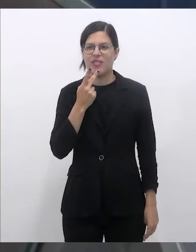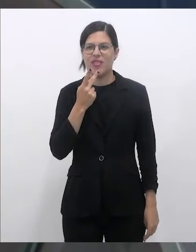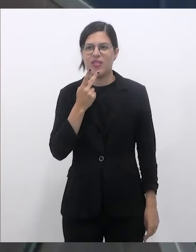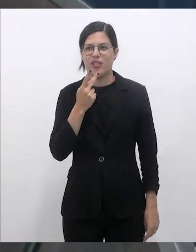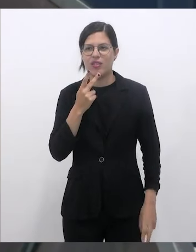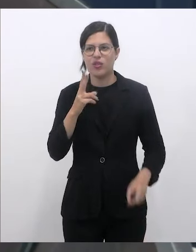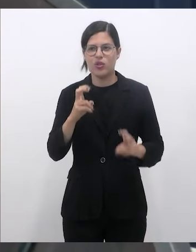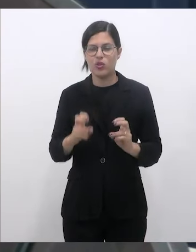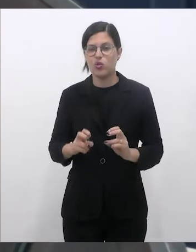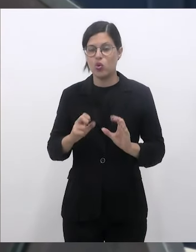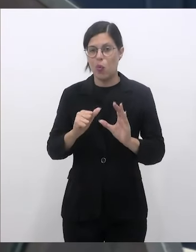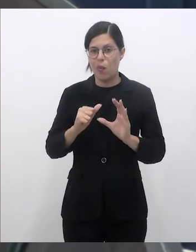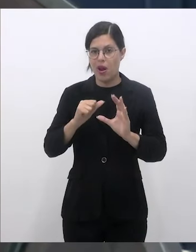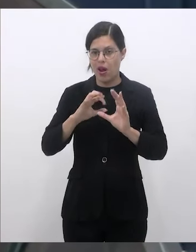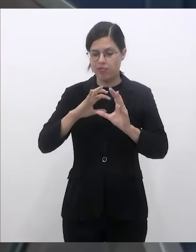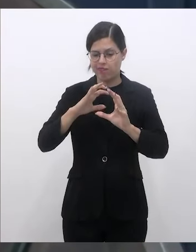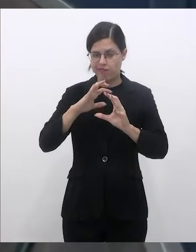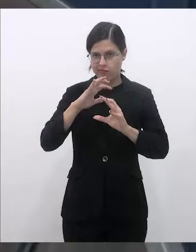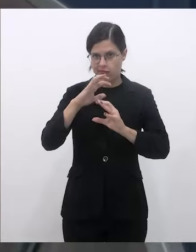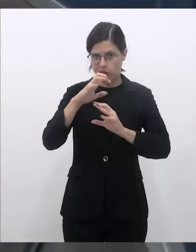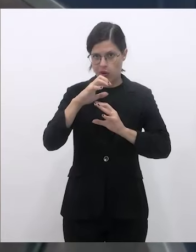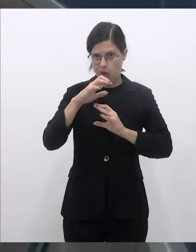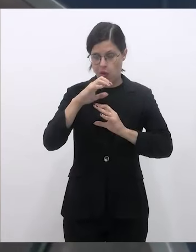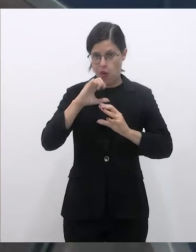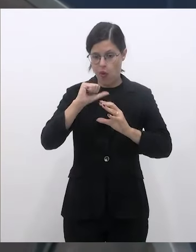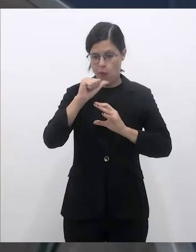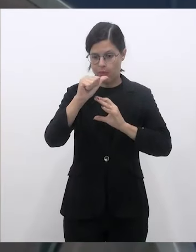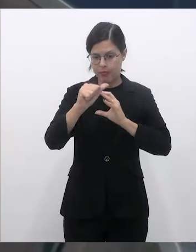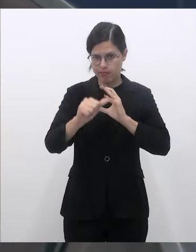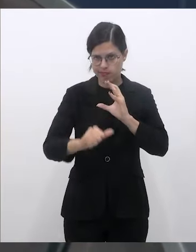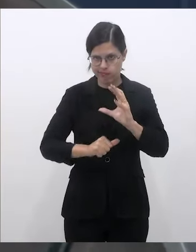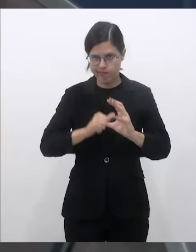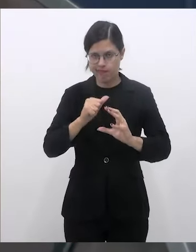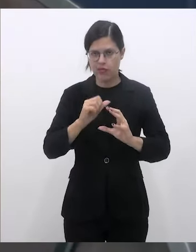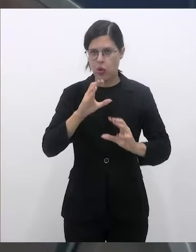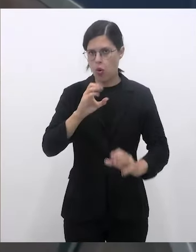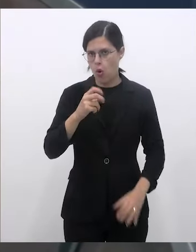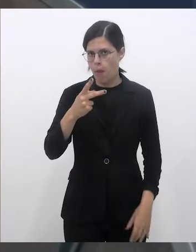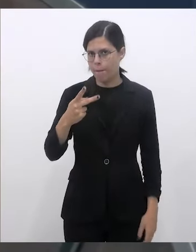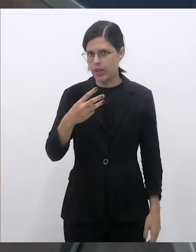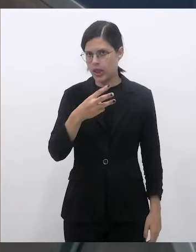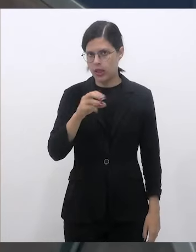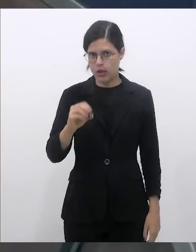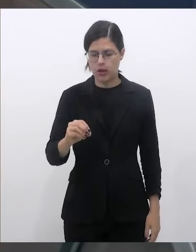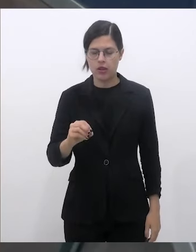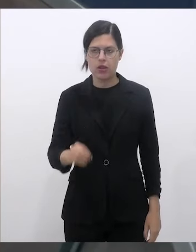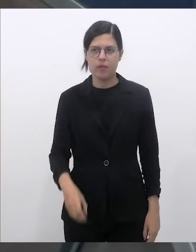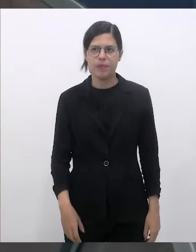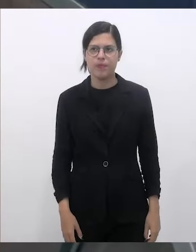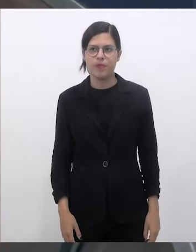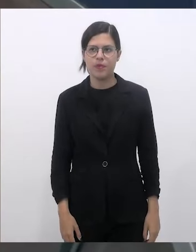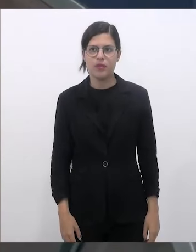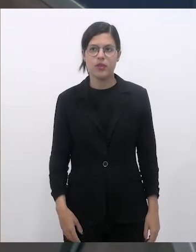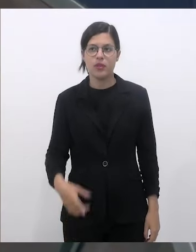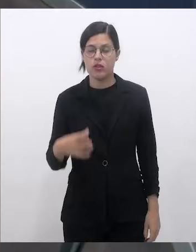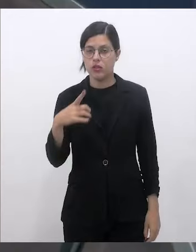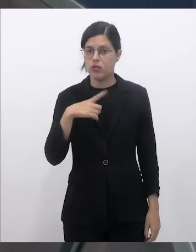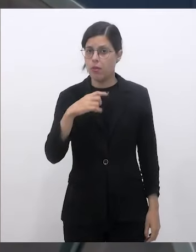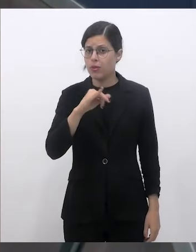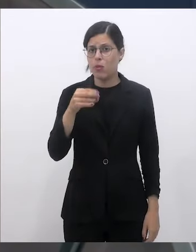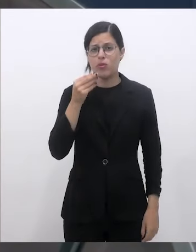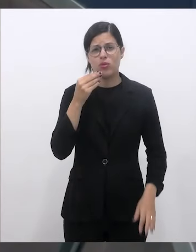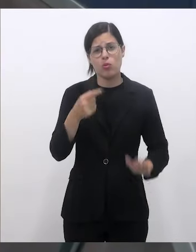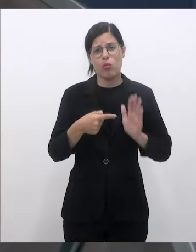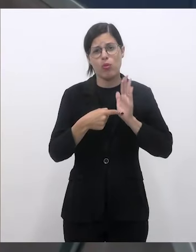sobre a COP30. Nós tivemos a grande chance,